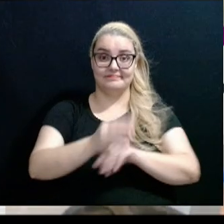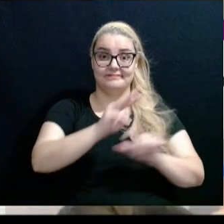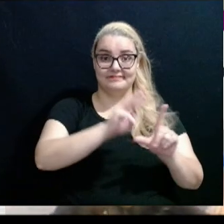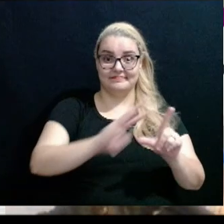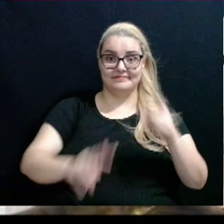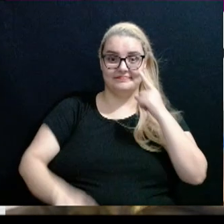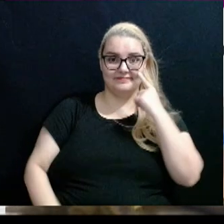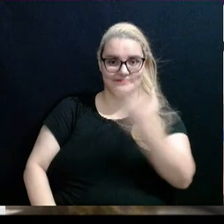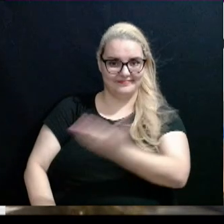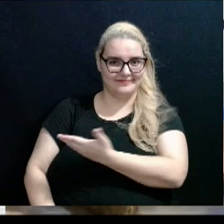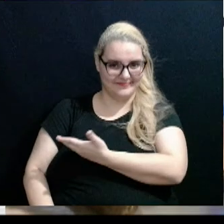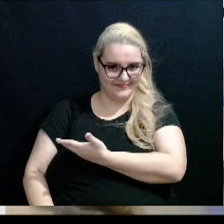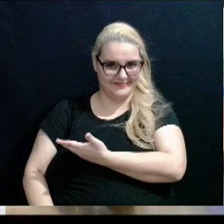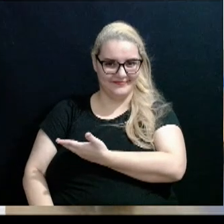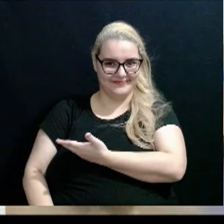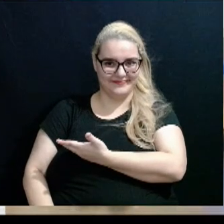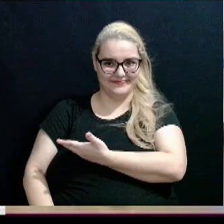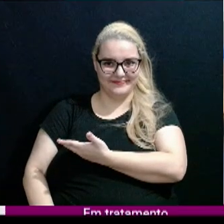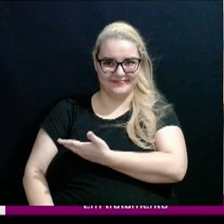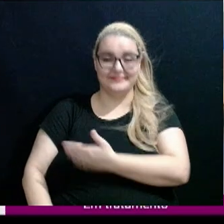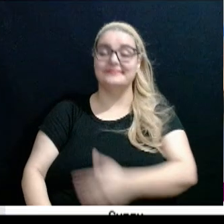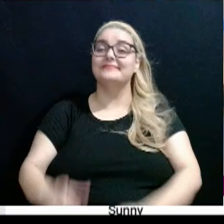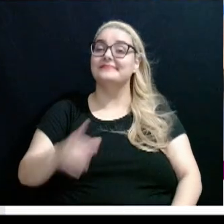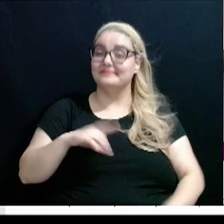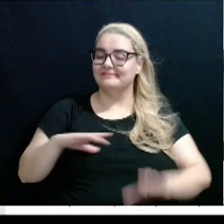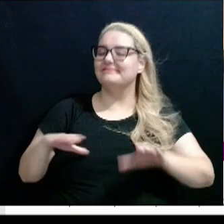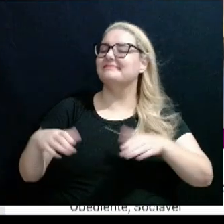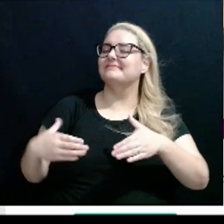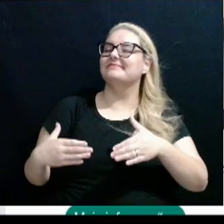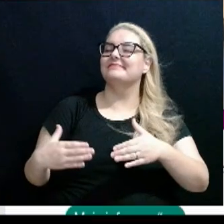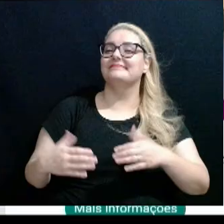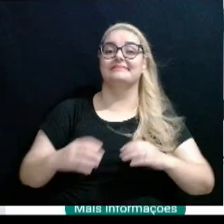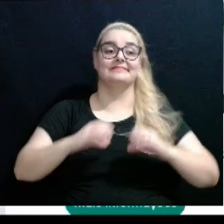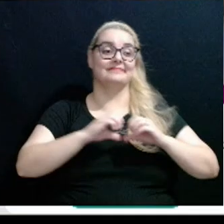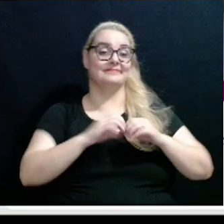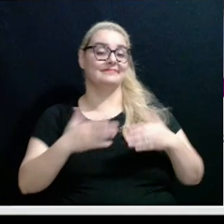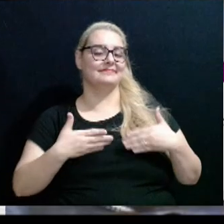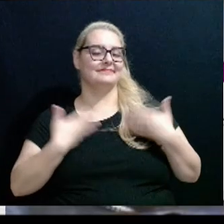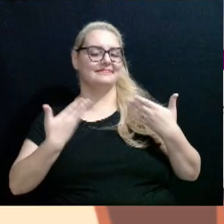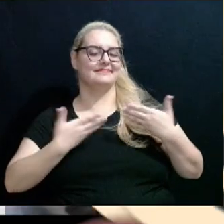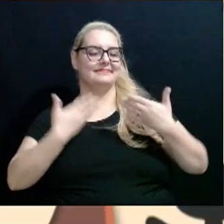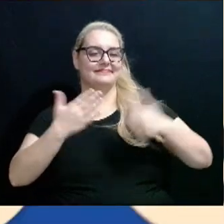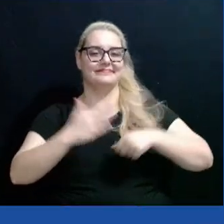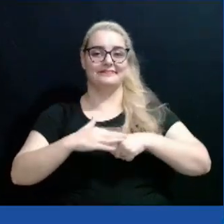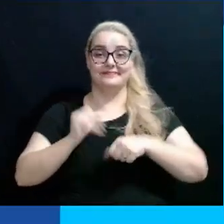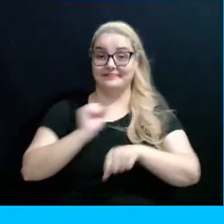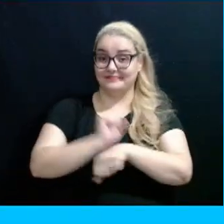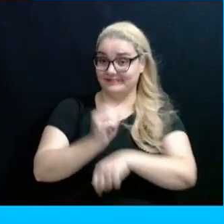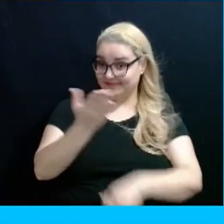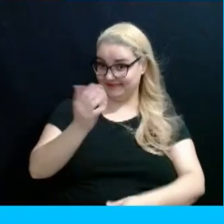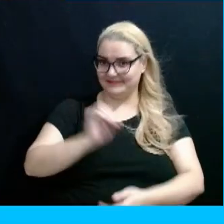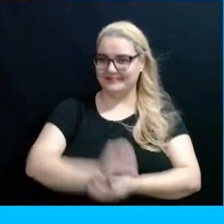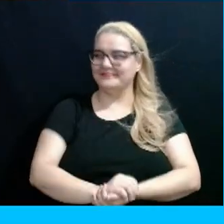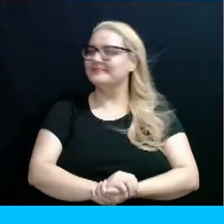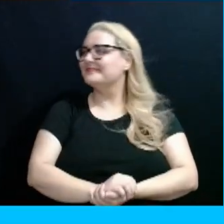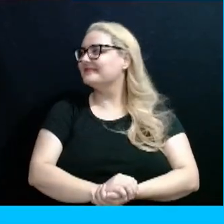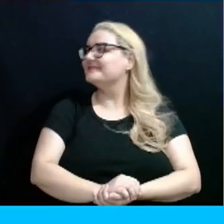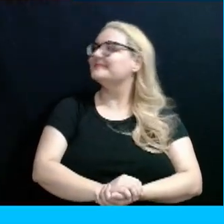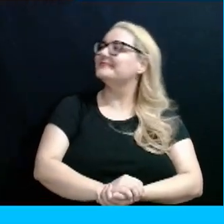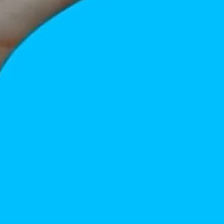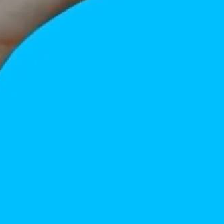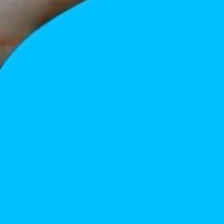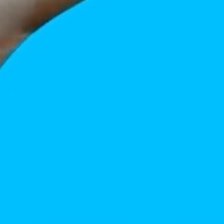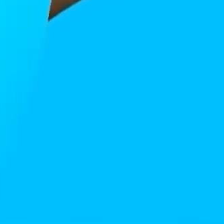Portal Animal Campinas. Tem uma turminha cheinha de carinho esperando por você.